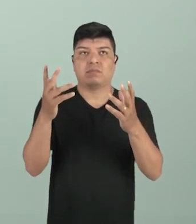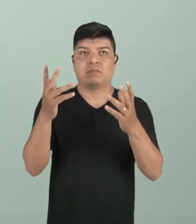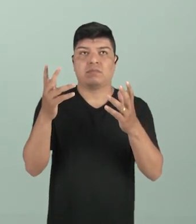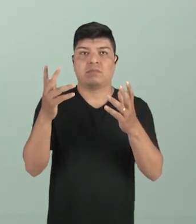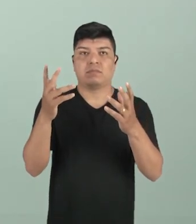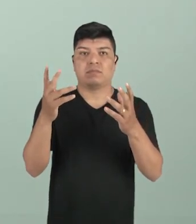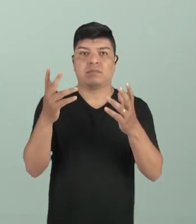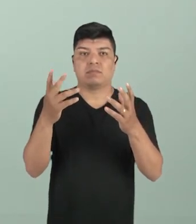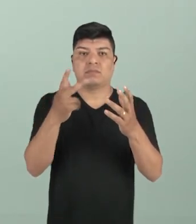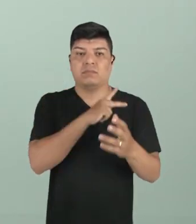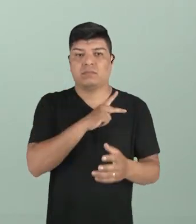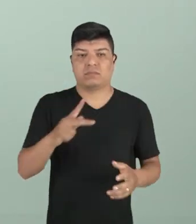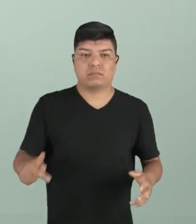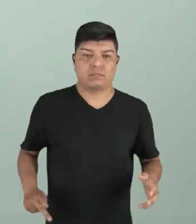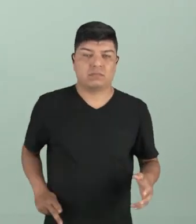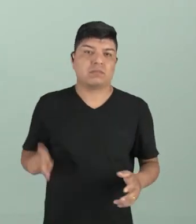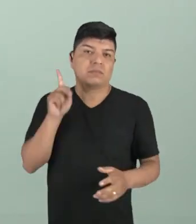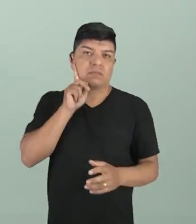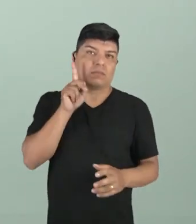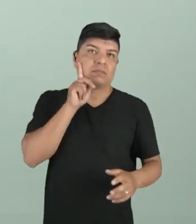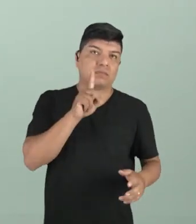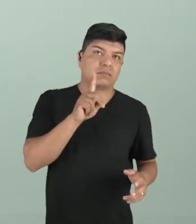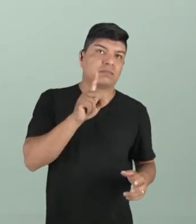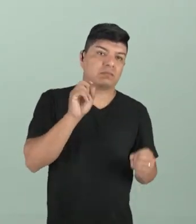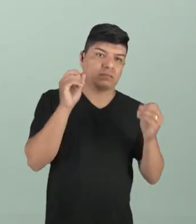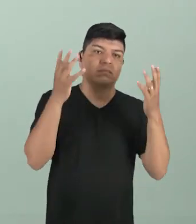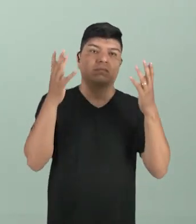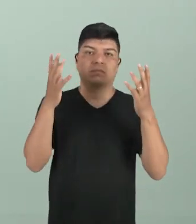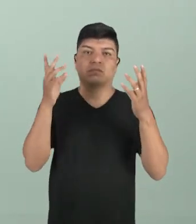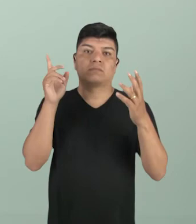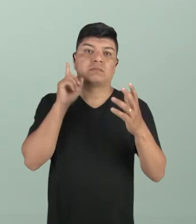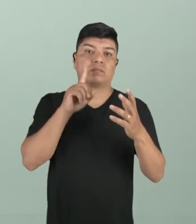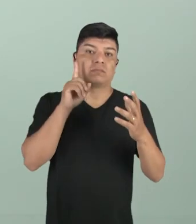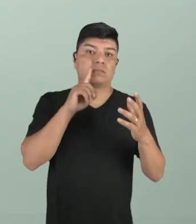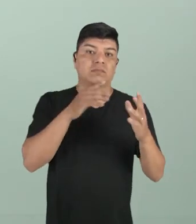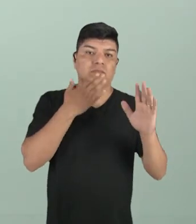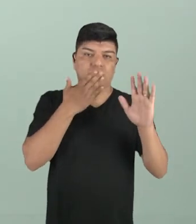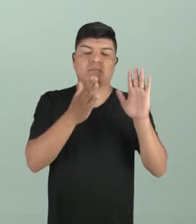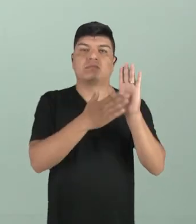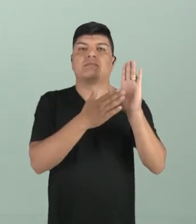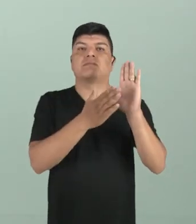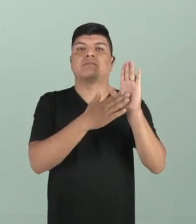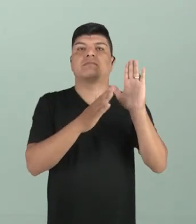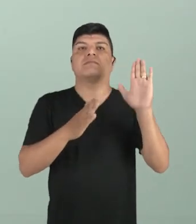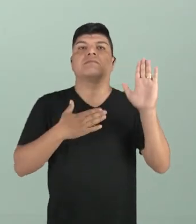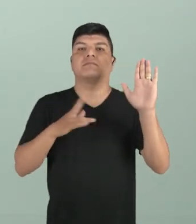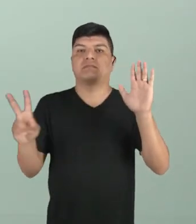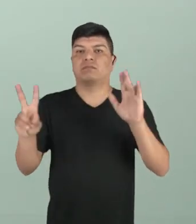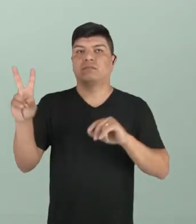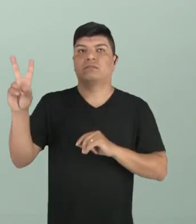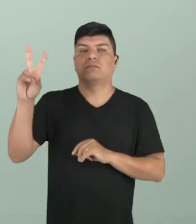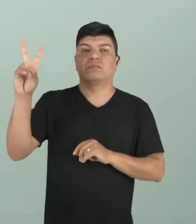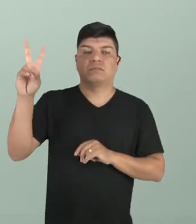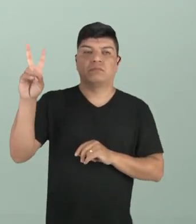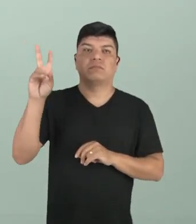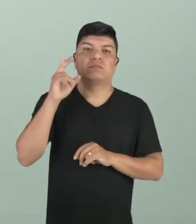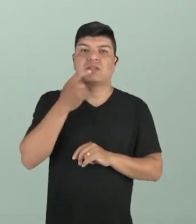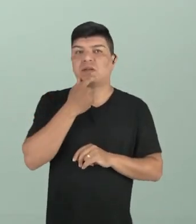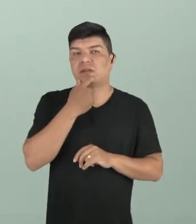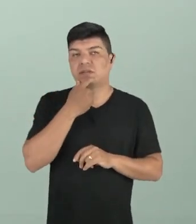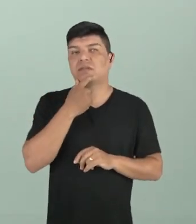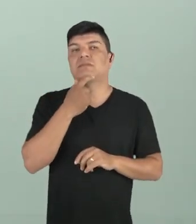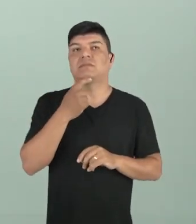na posse de um presidente dos Estados Unidos, os americanos eles são muito patriotas, né? Então eles valorizam muito a questão do inglês, né?